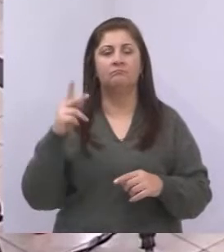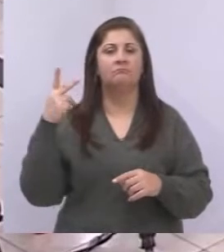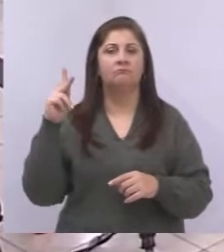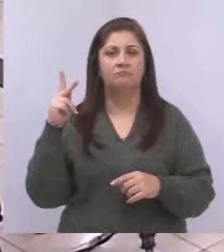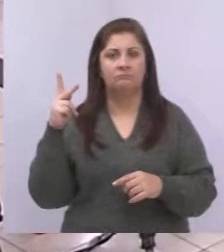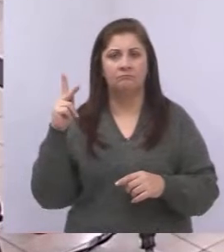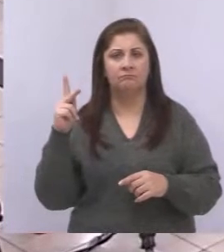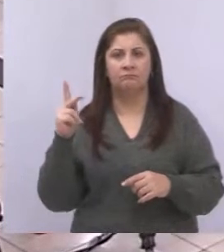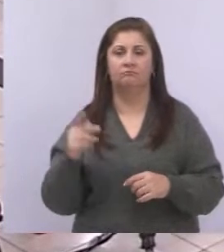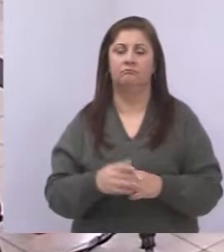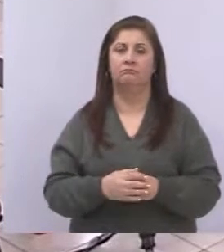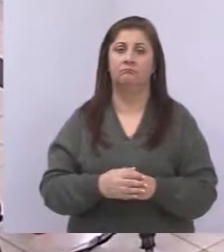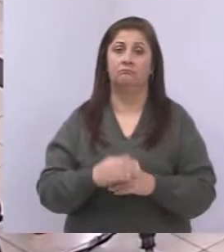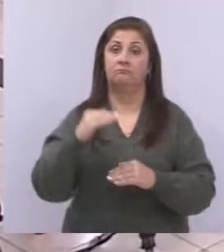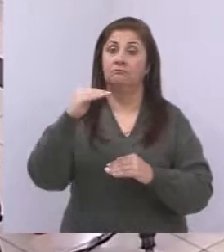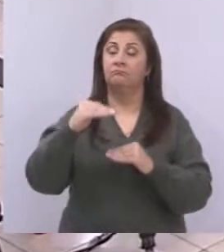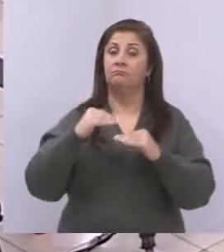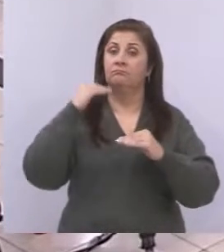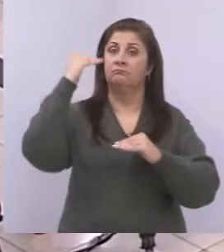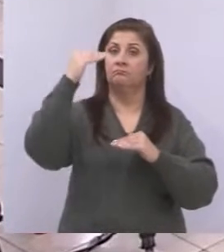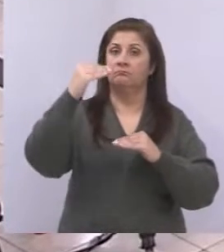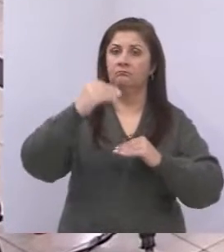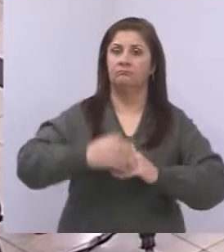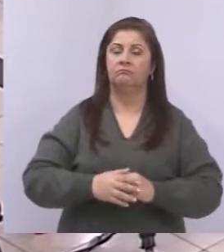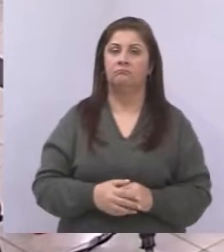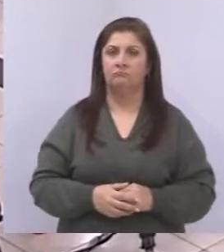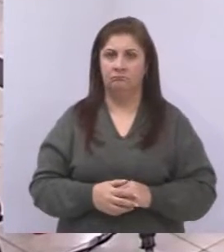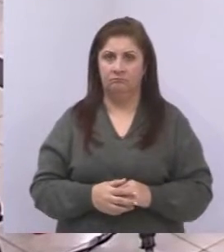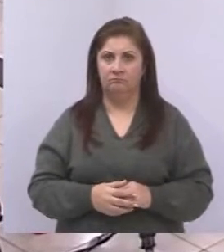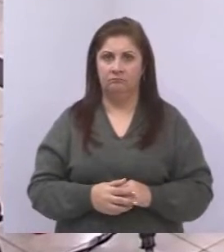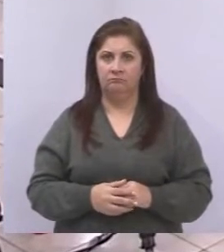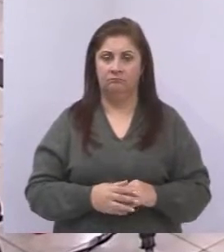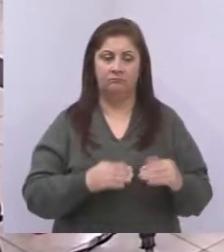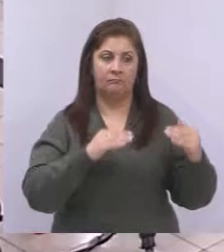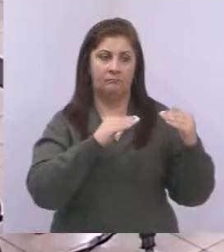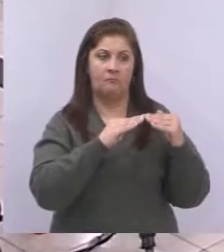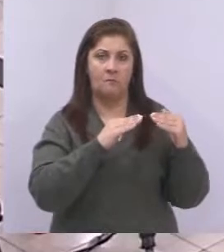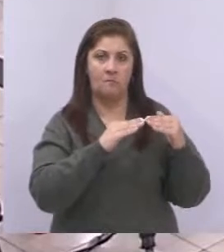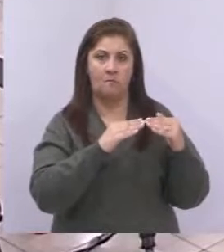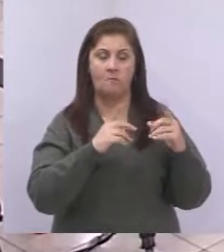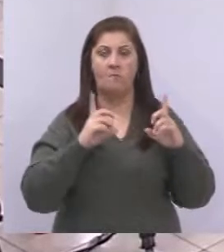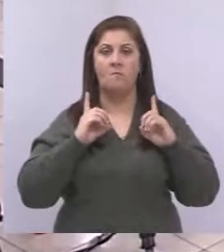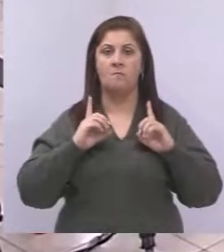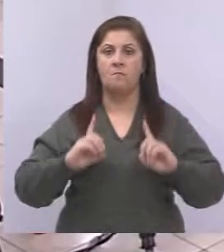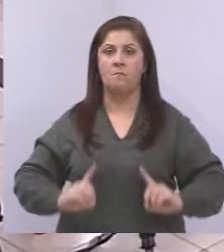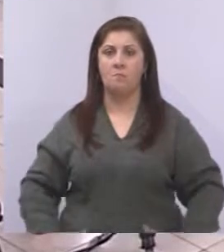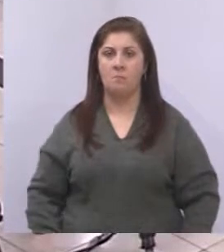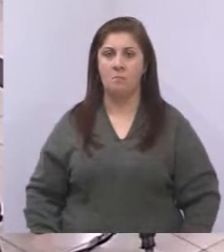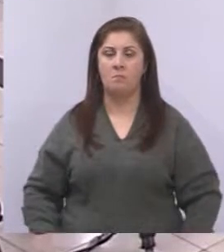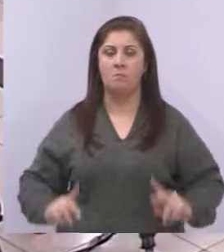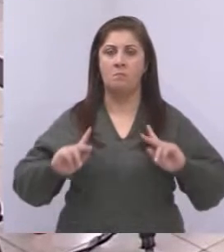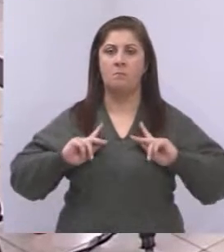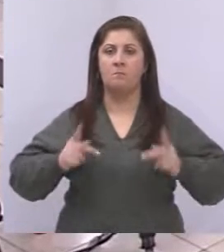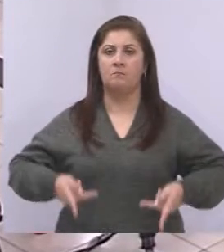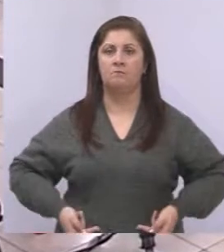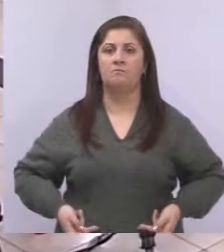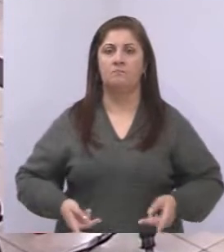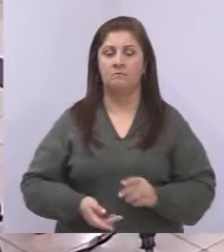valores muito superiores que estão ligados à dignidade da pessoa humana.